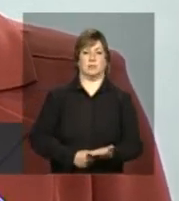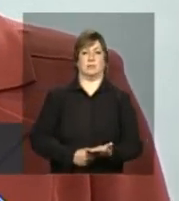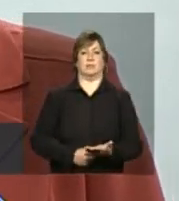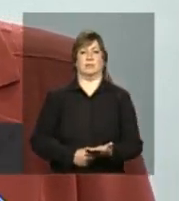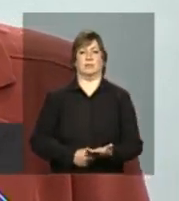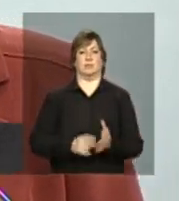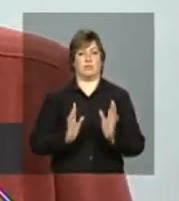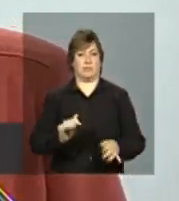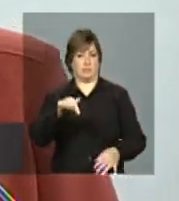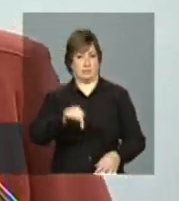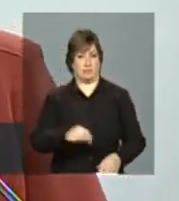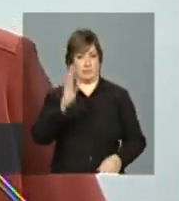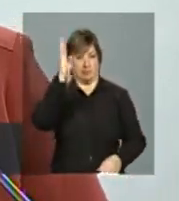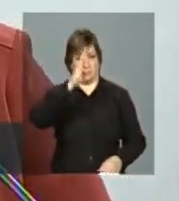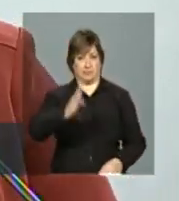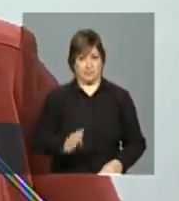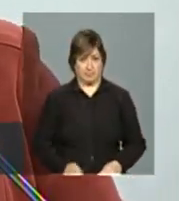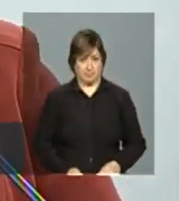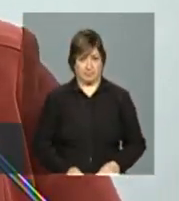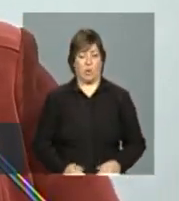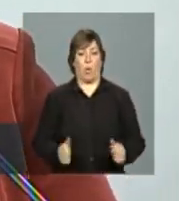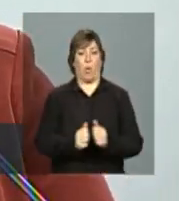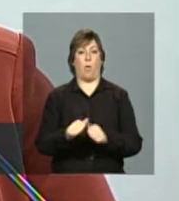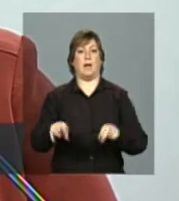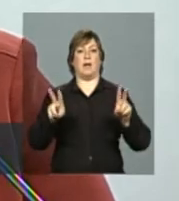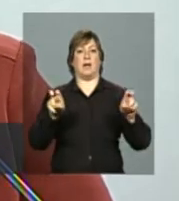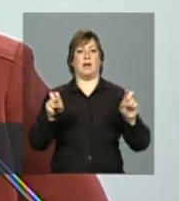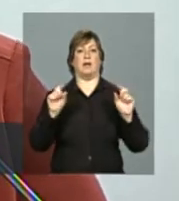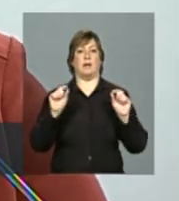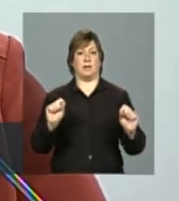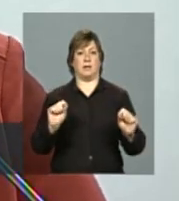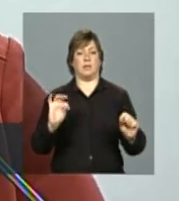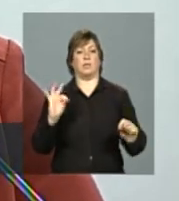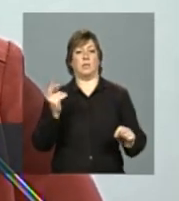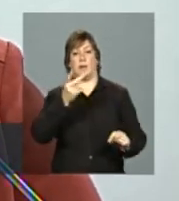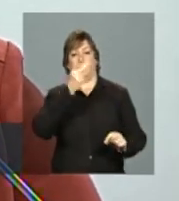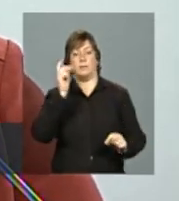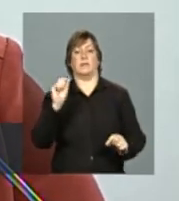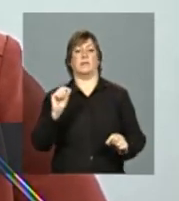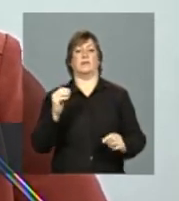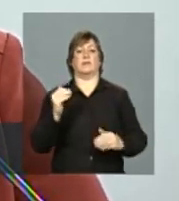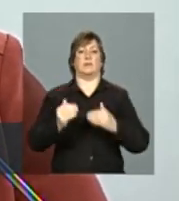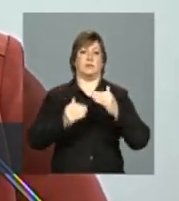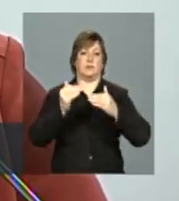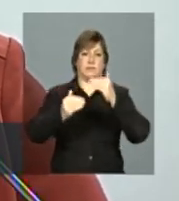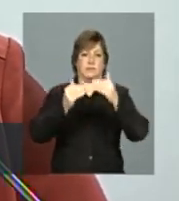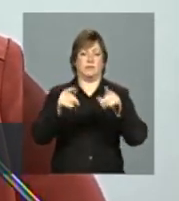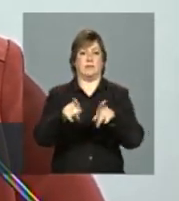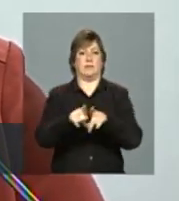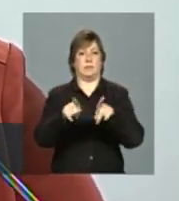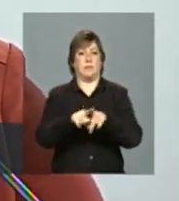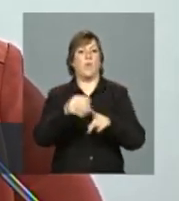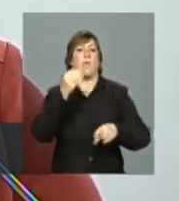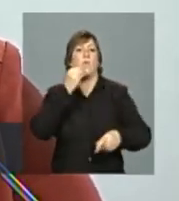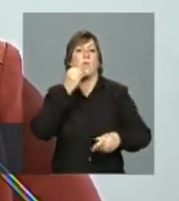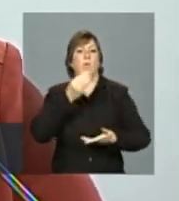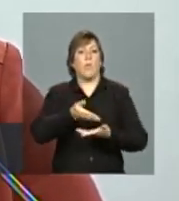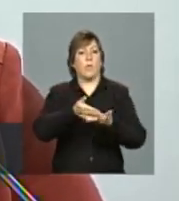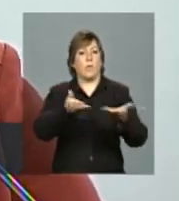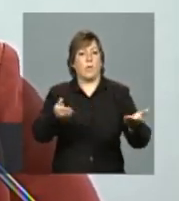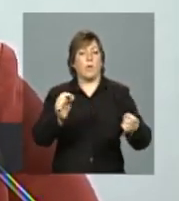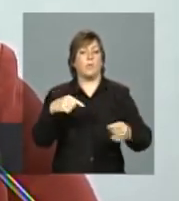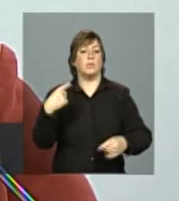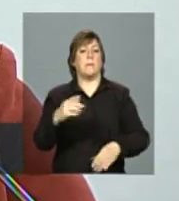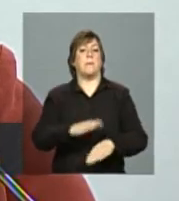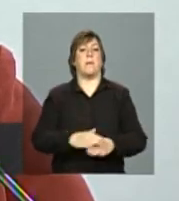no Brasil com a questão dos desenvolvimento e da oportunidade para os